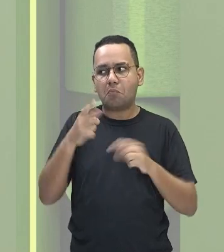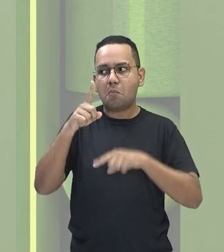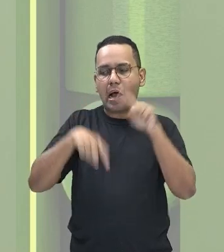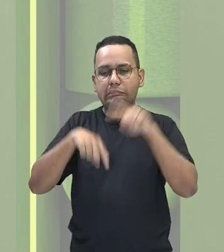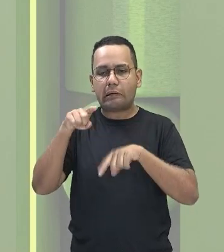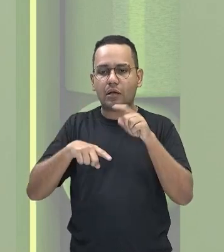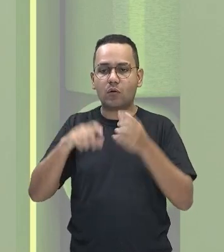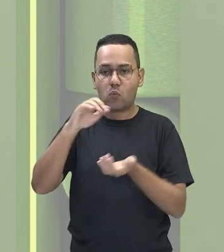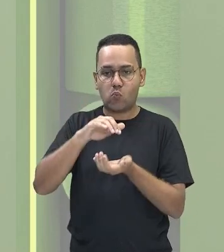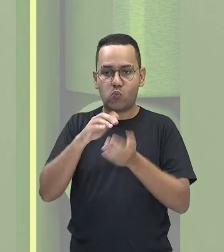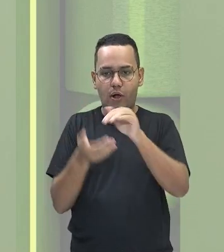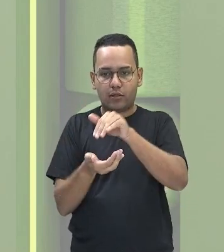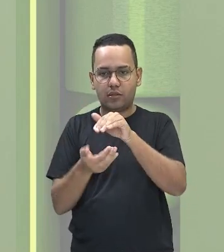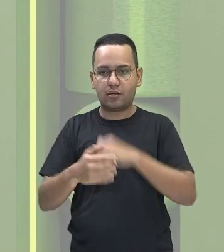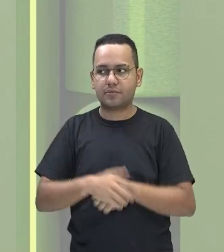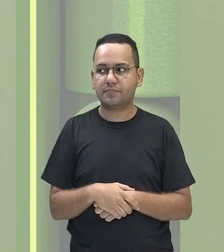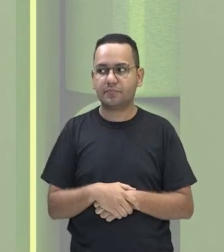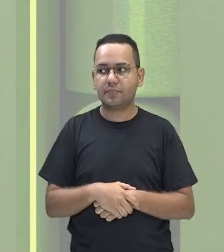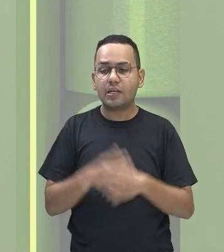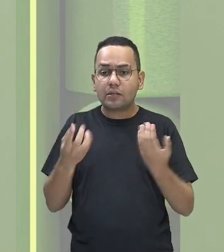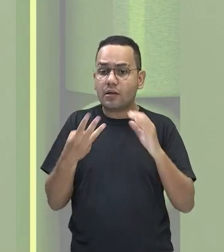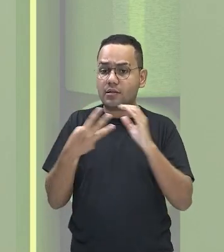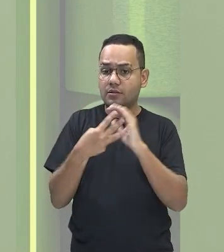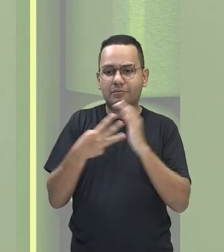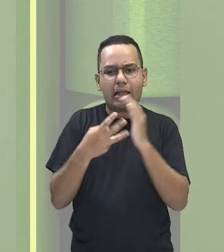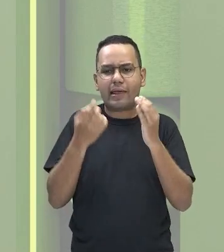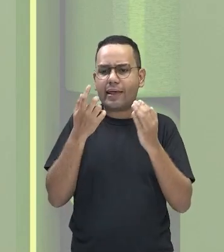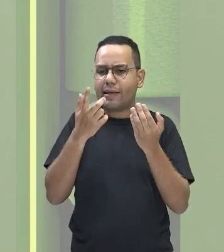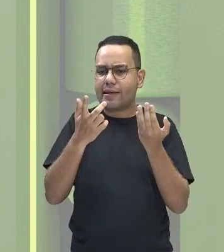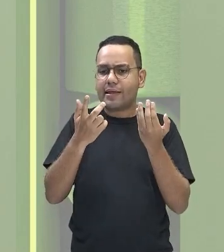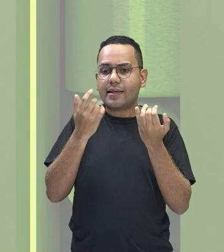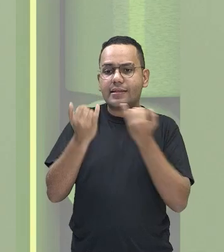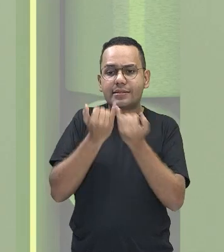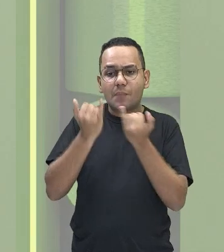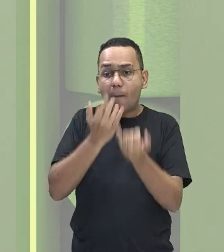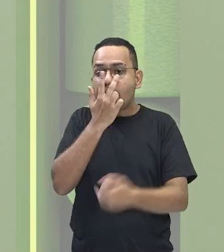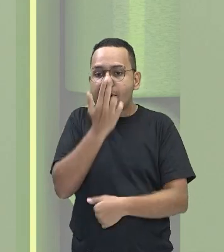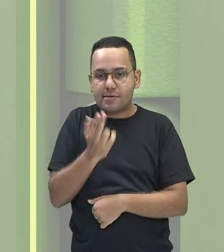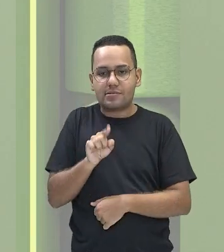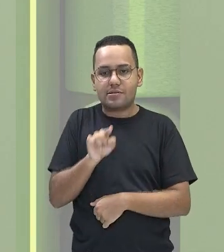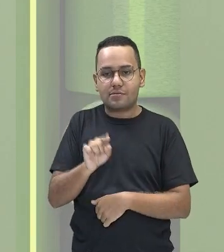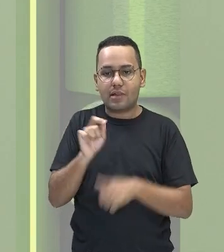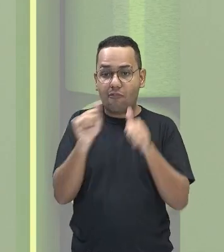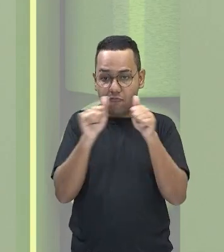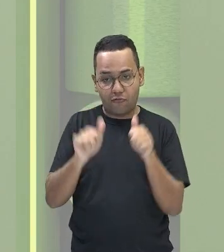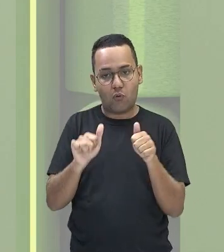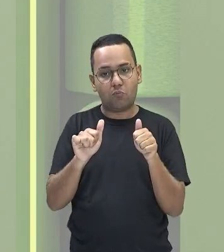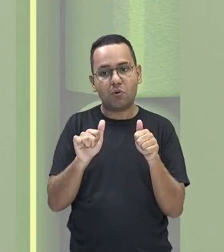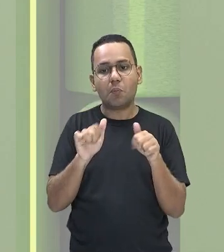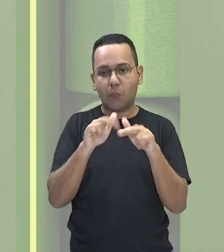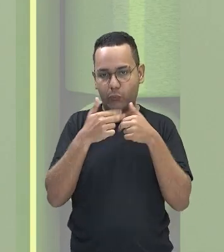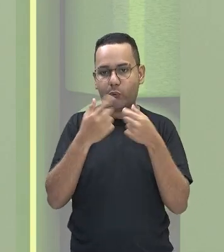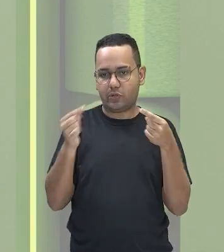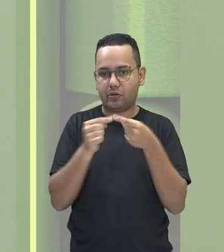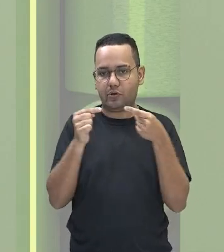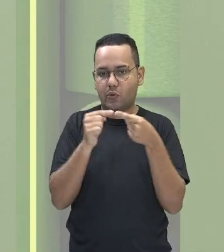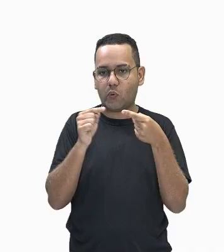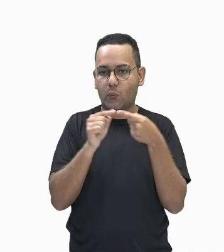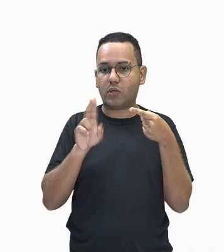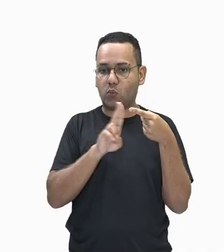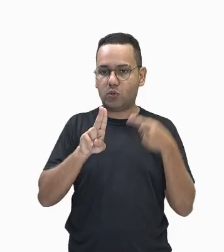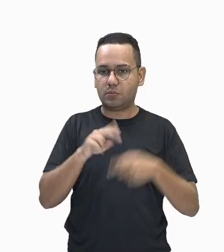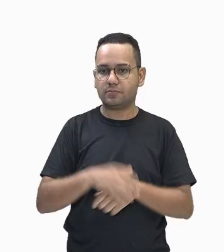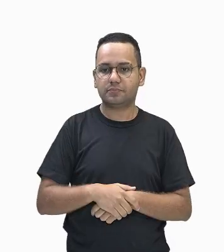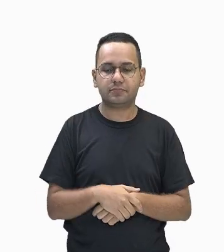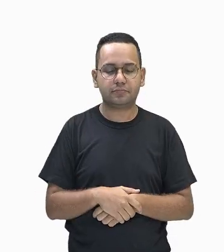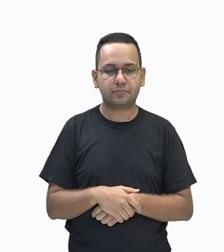essa célula tem esse formato, um formato de um cubo, e por isso esse epitélio é classificado dessa forma. Vamos ao próximo tipo de